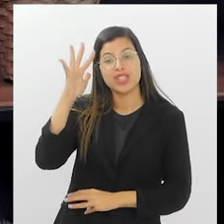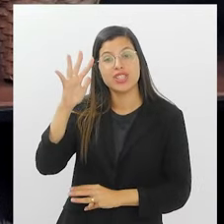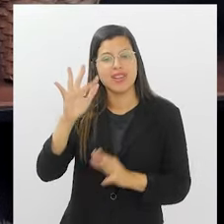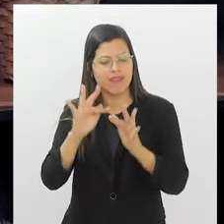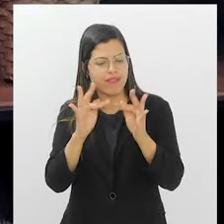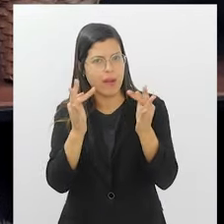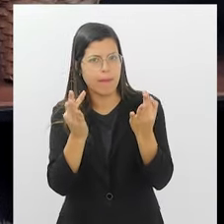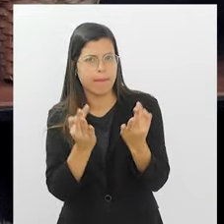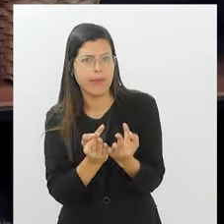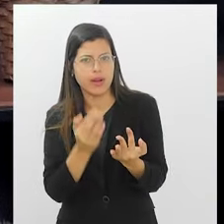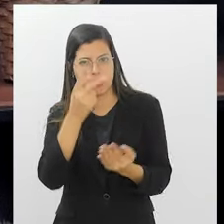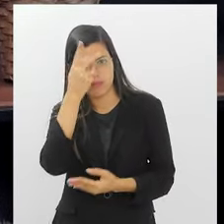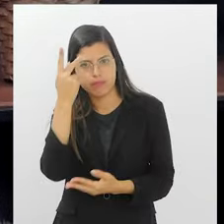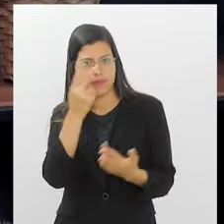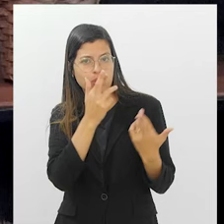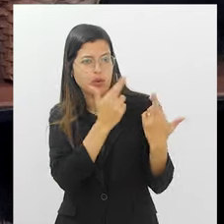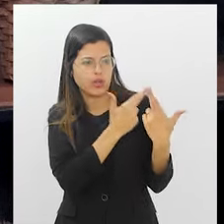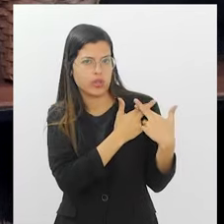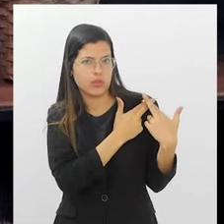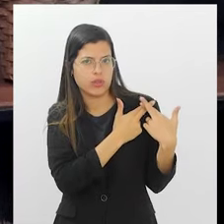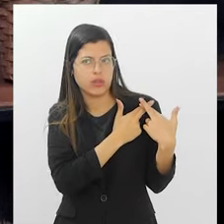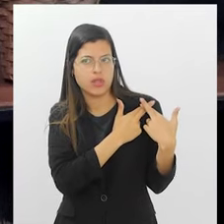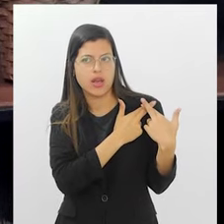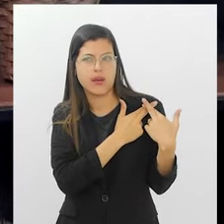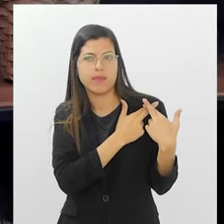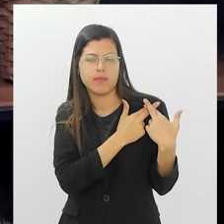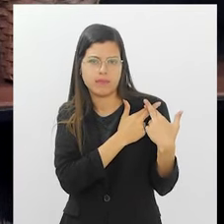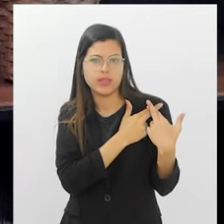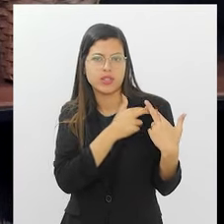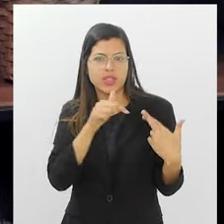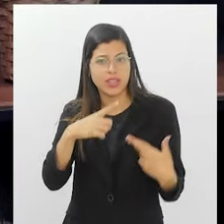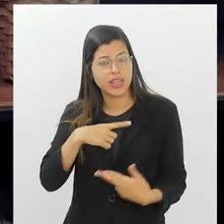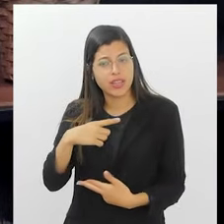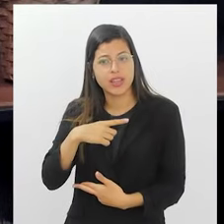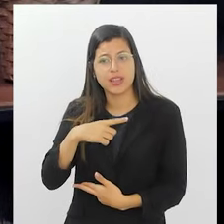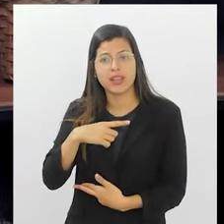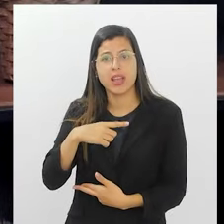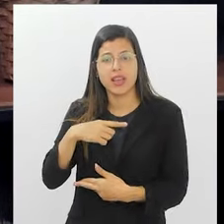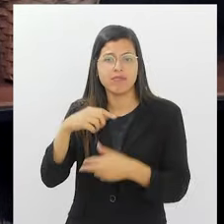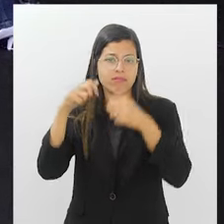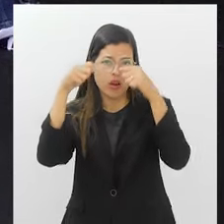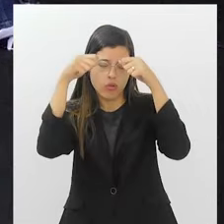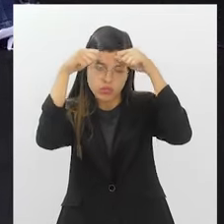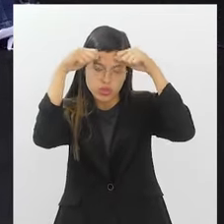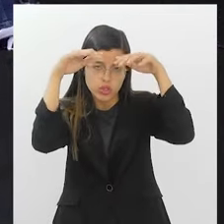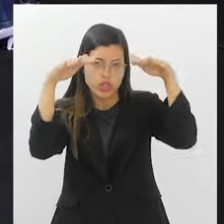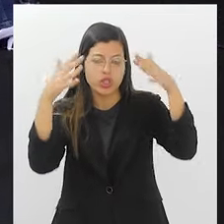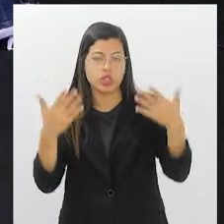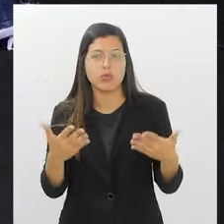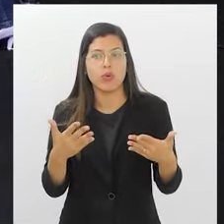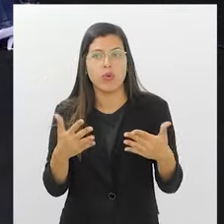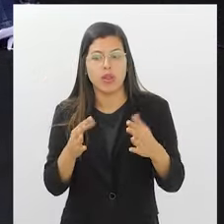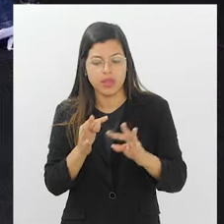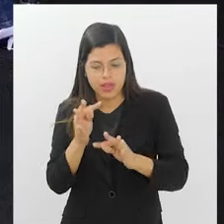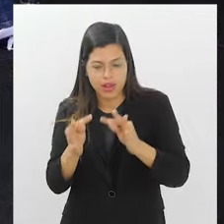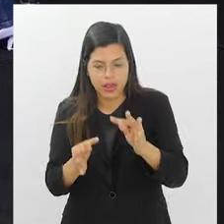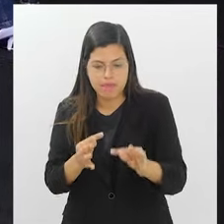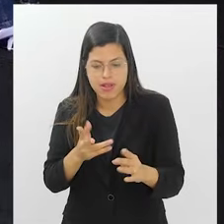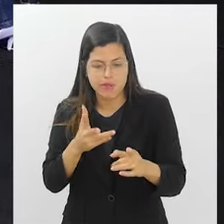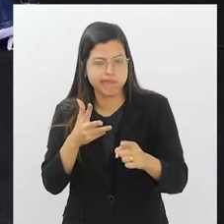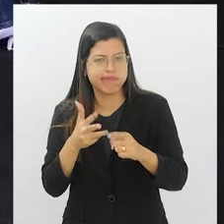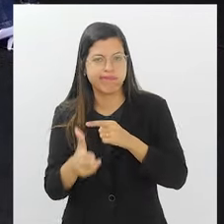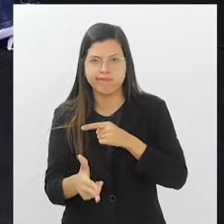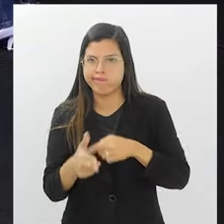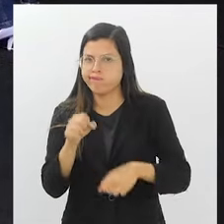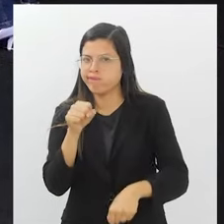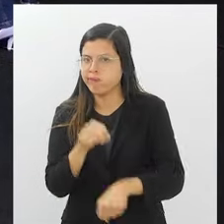as pessoas, para os familiares ou os responsáveis da pessoa que tem autismo. O tratamento foi interrompido, as pessoas, né,